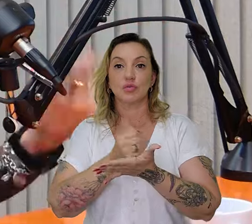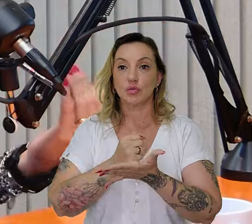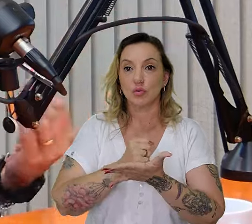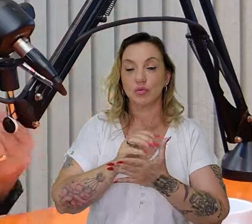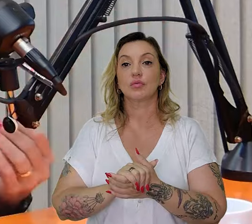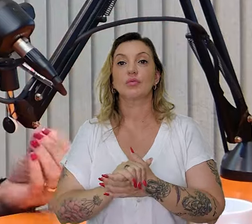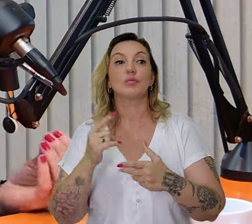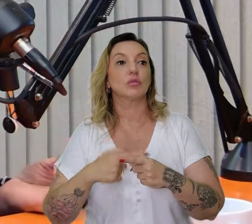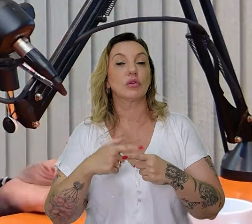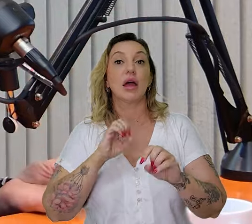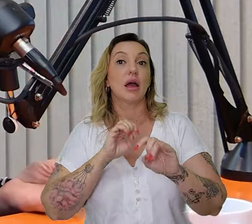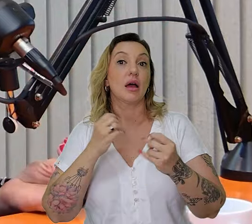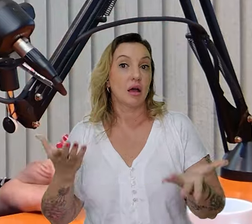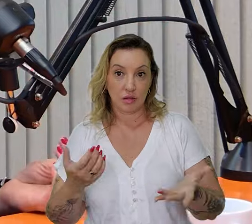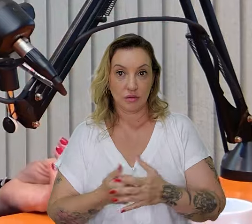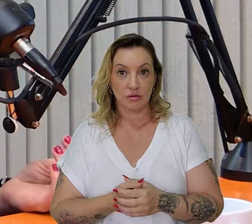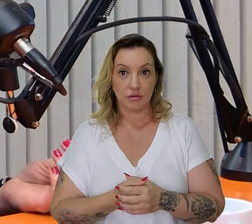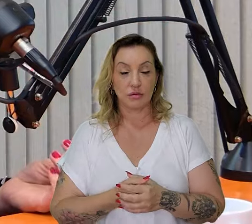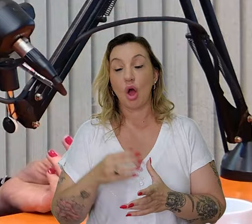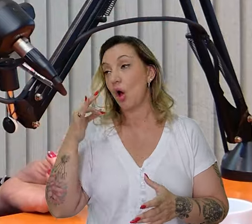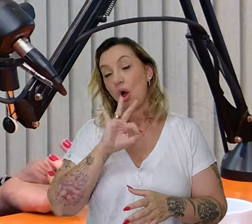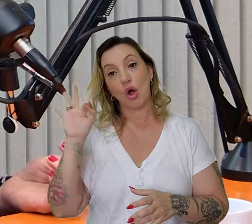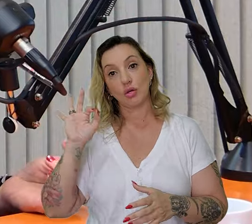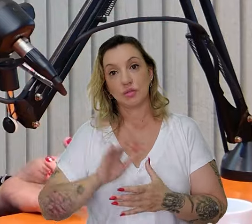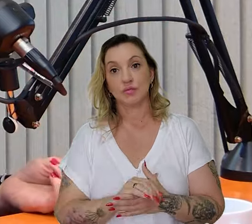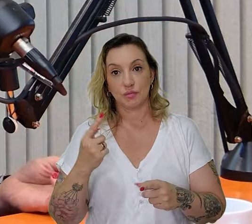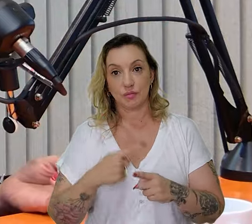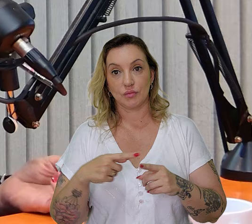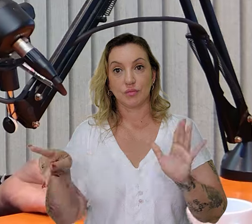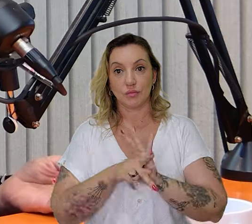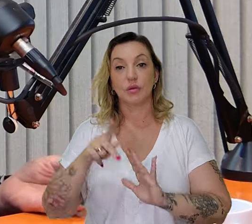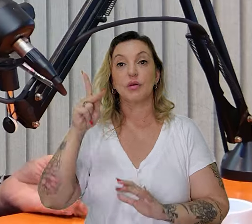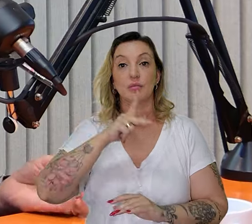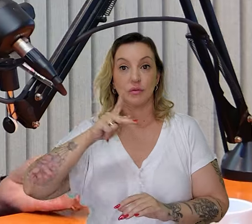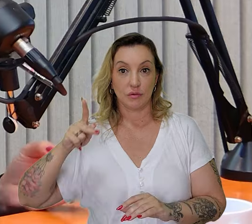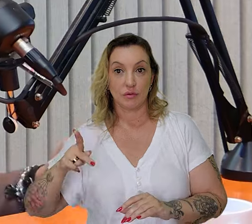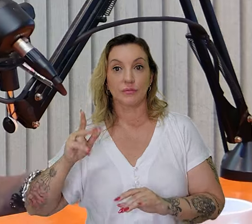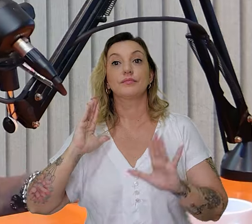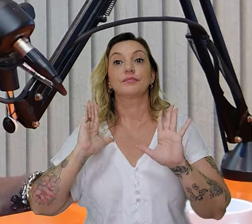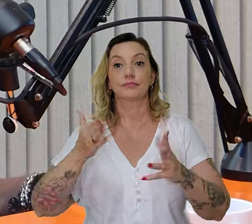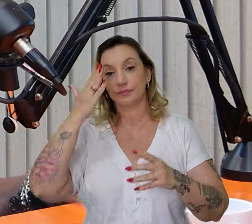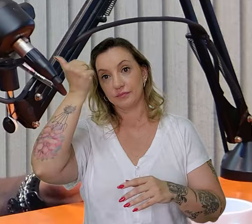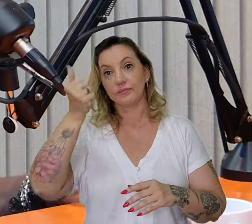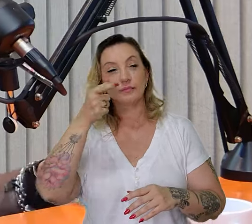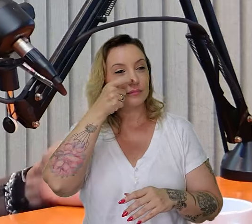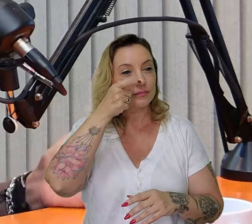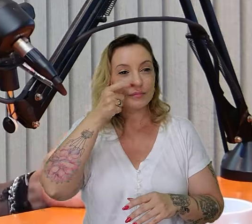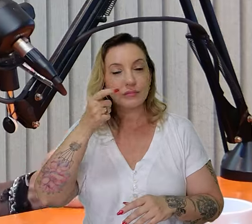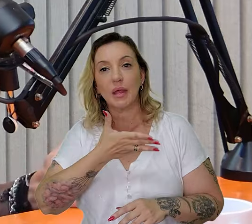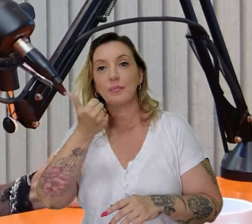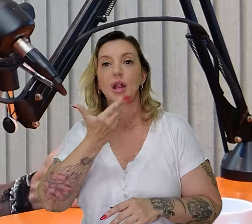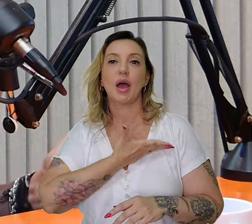e tão Isso é ótimo né thí porque o próprio professor já tá lá de olho nos melhores alunos os melhores alunos já